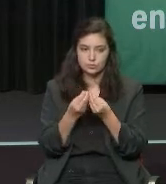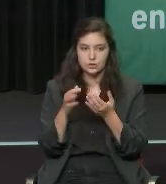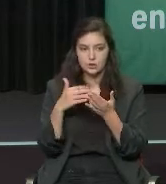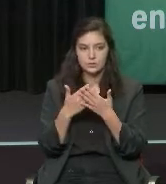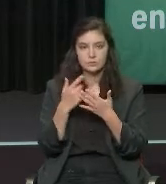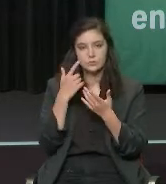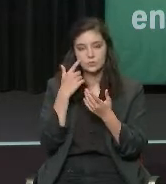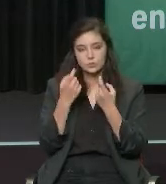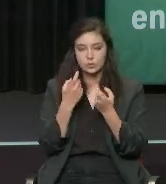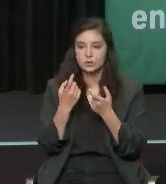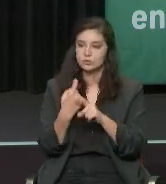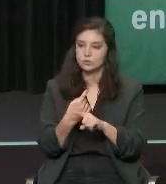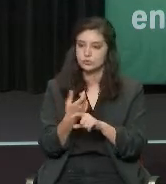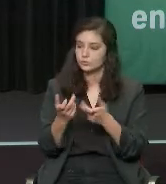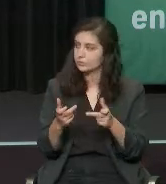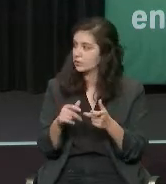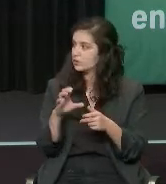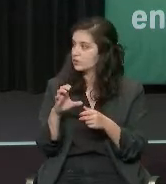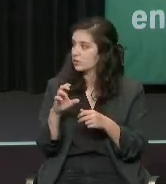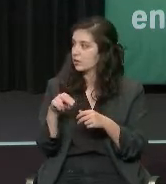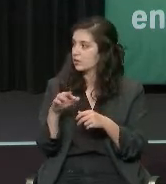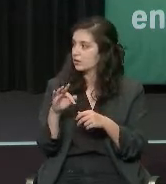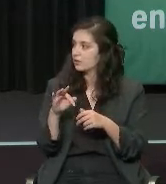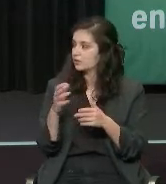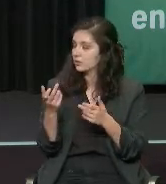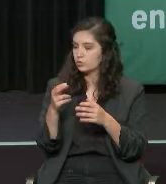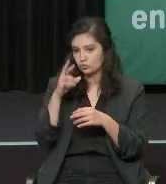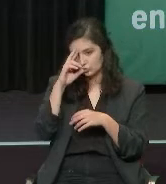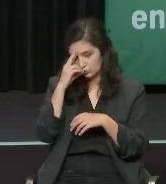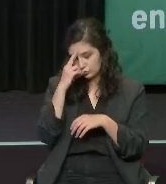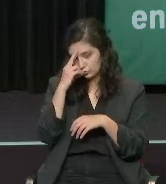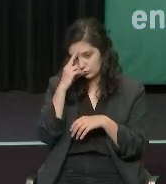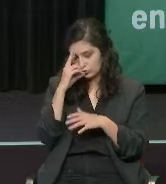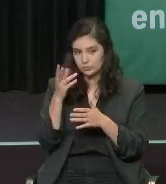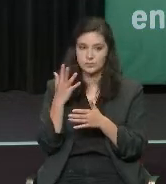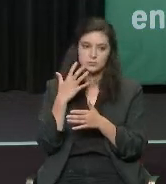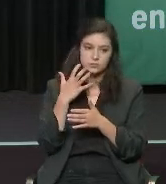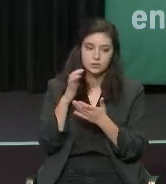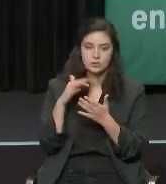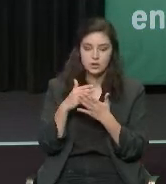coisas aconteçam. O esforço do ICNF é um esforço, de facto, de